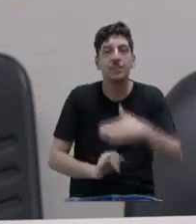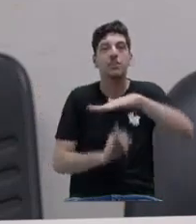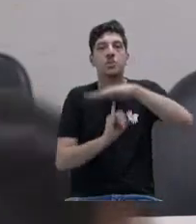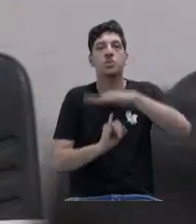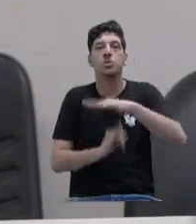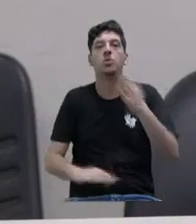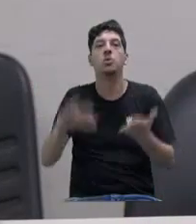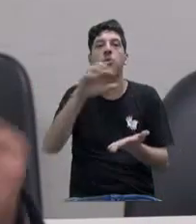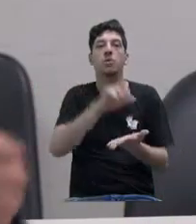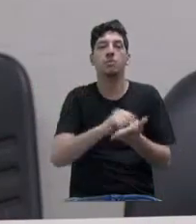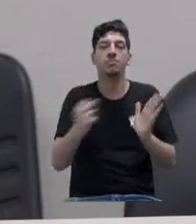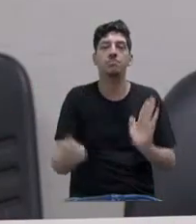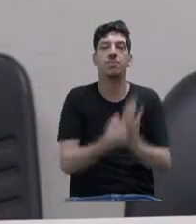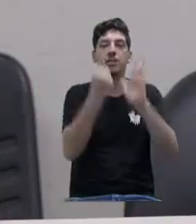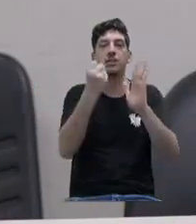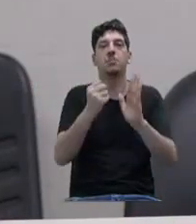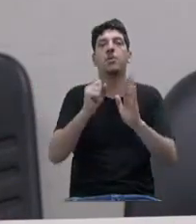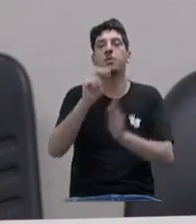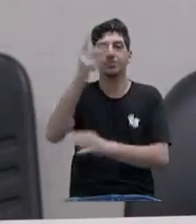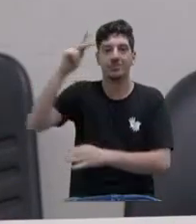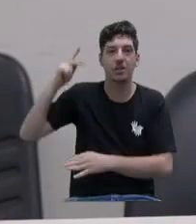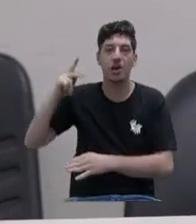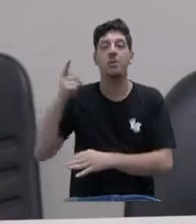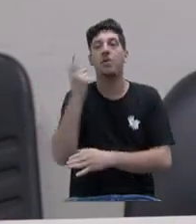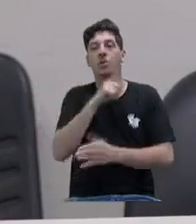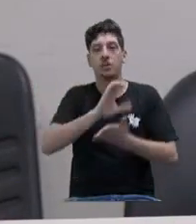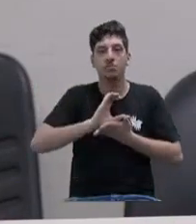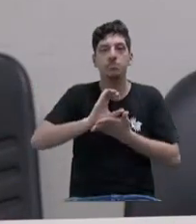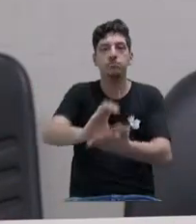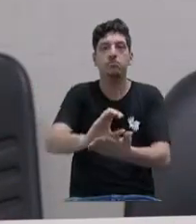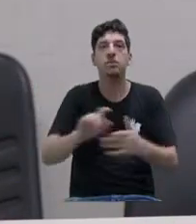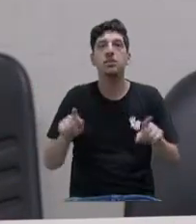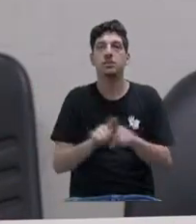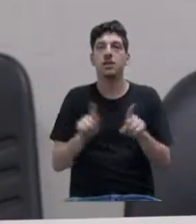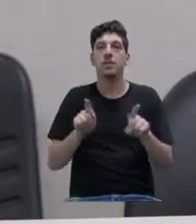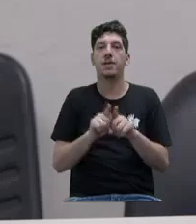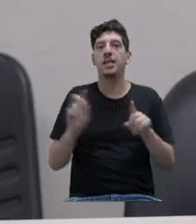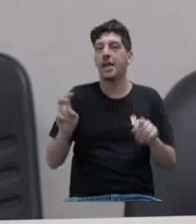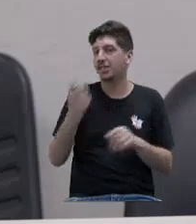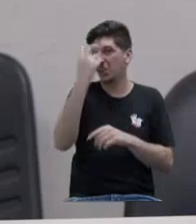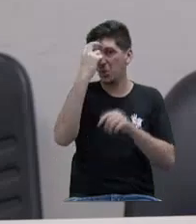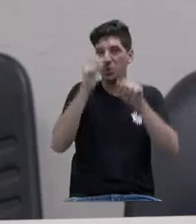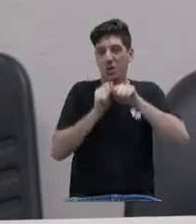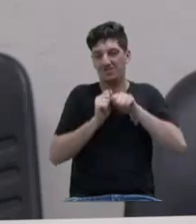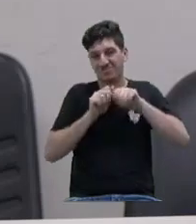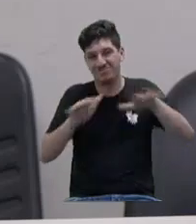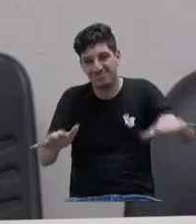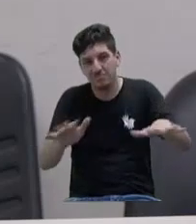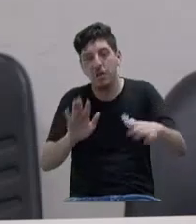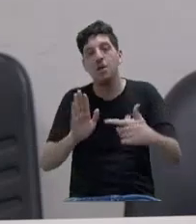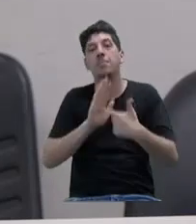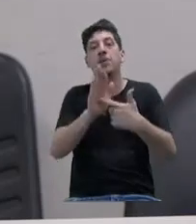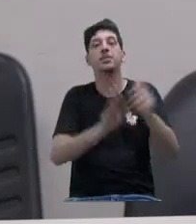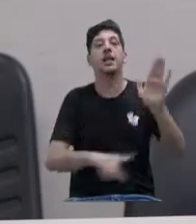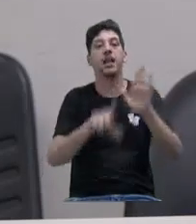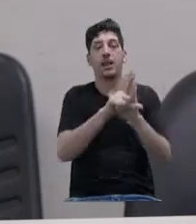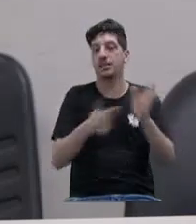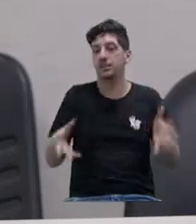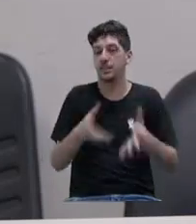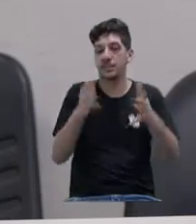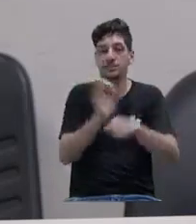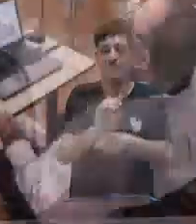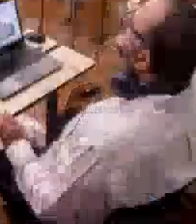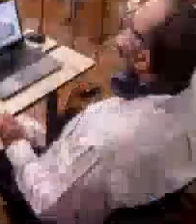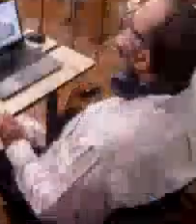Histórico para que os recursos cheguem. E o Decentra Cultura também traz uma inovação, que é a lei de incentivo do Estado e as leis